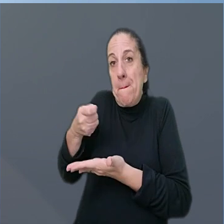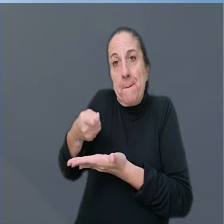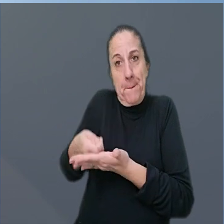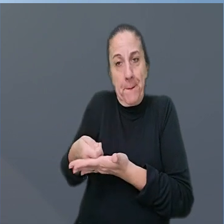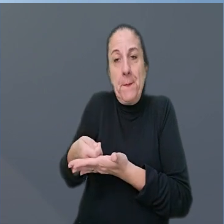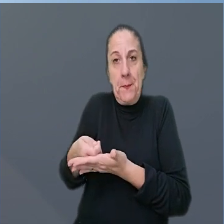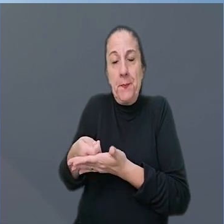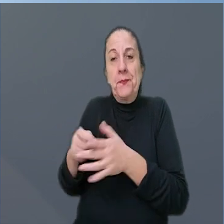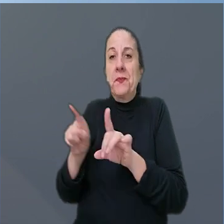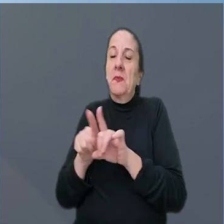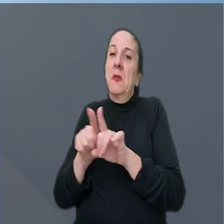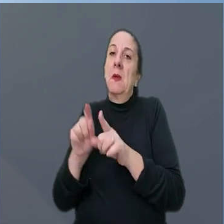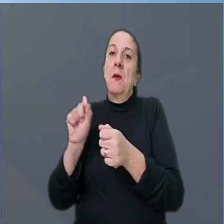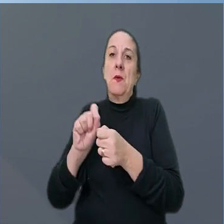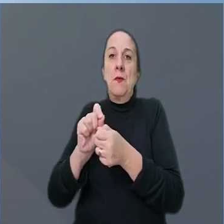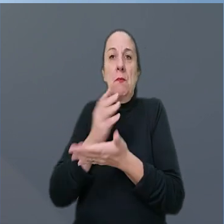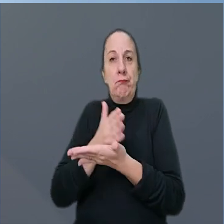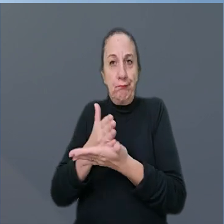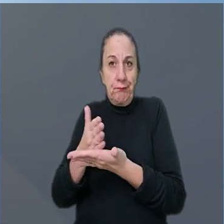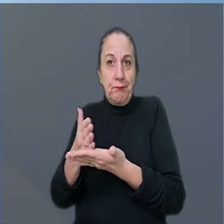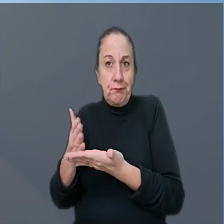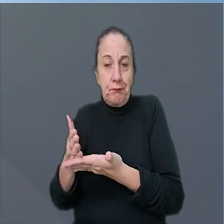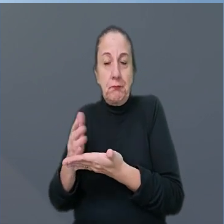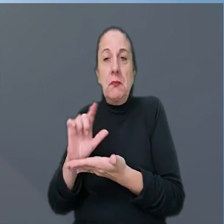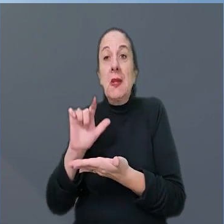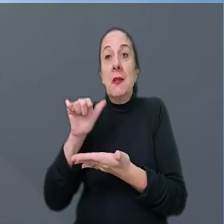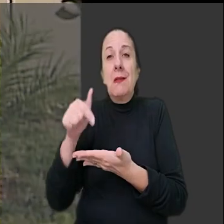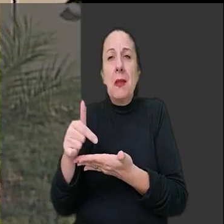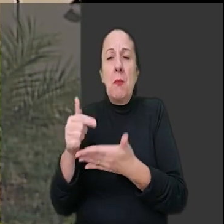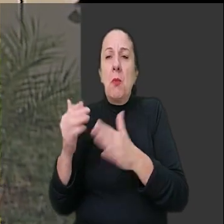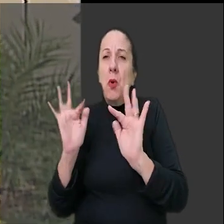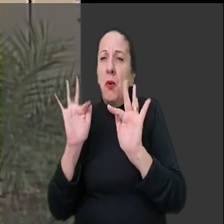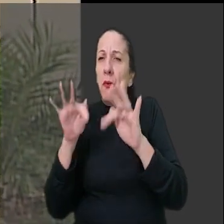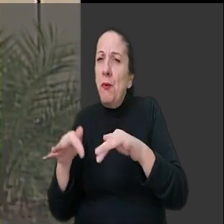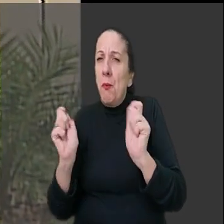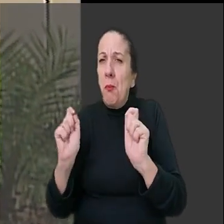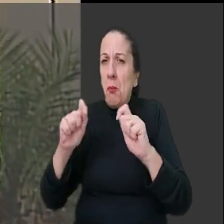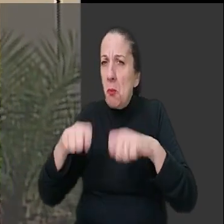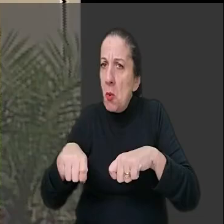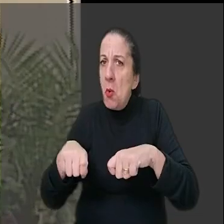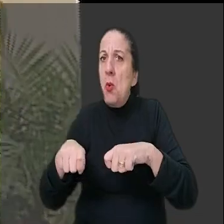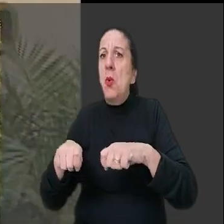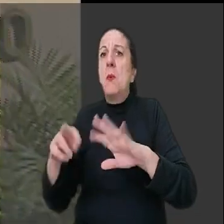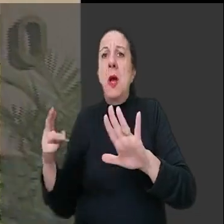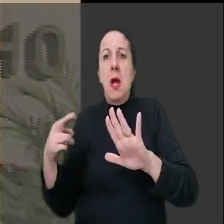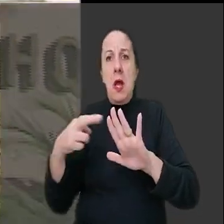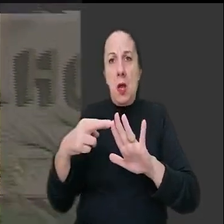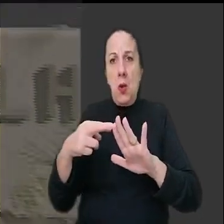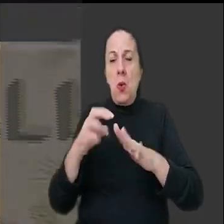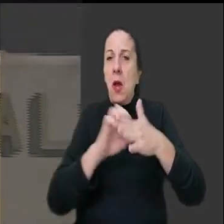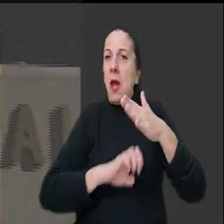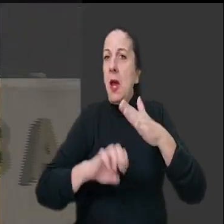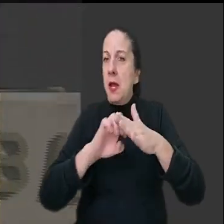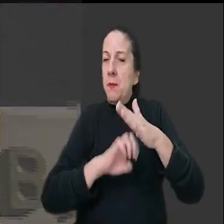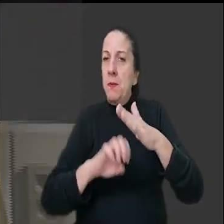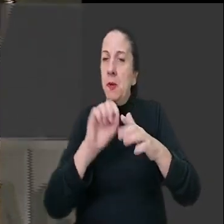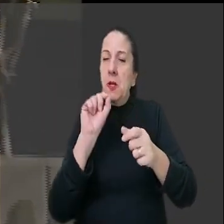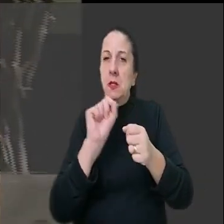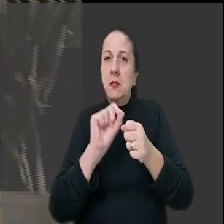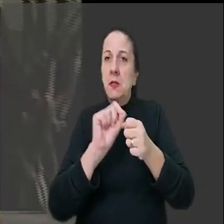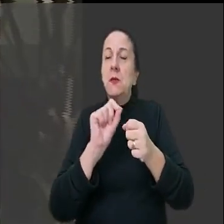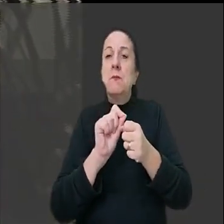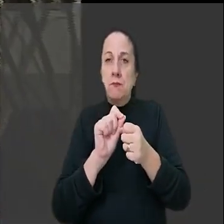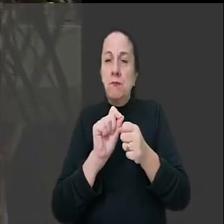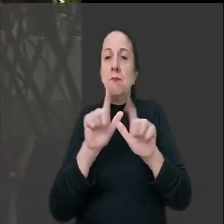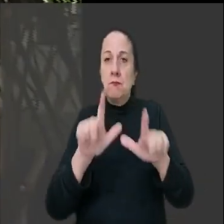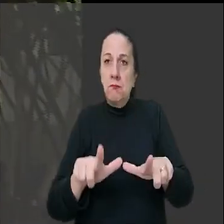questões relativas ao pagamento e à execução dos créditos. Após o esgotamento das possibilidades de recurso, a